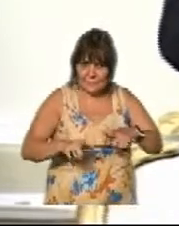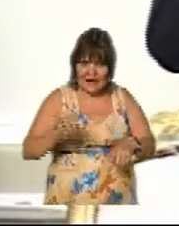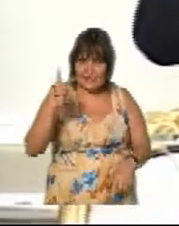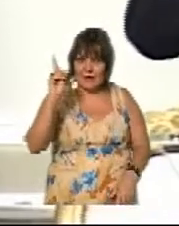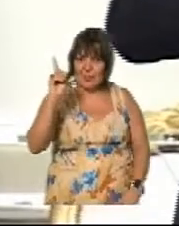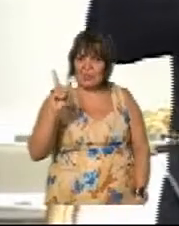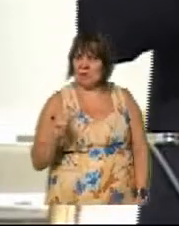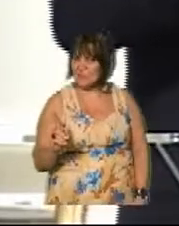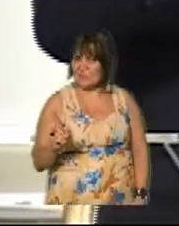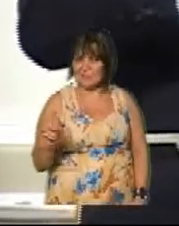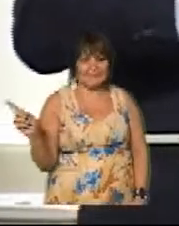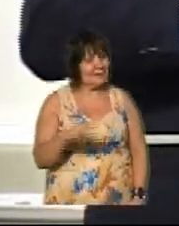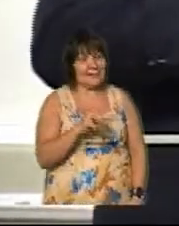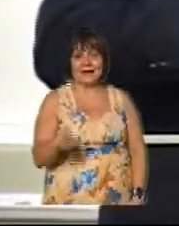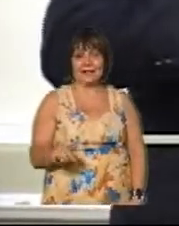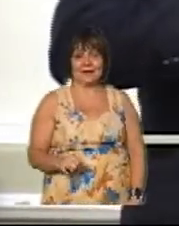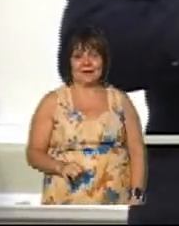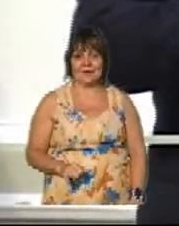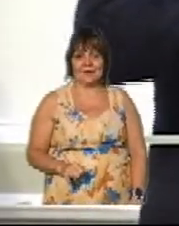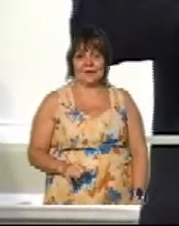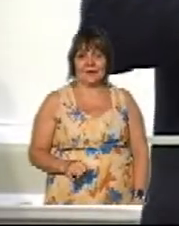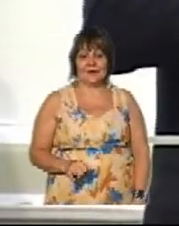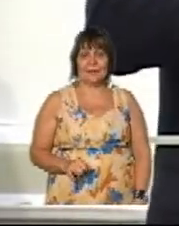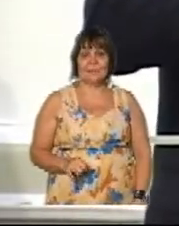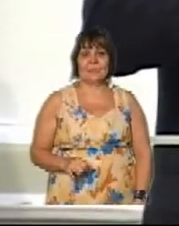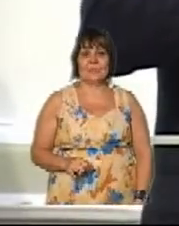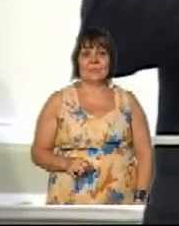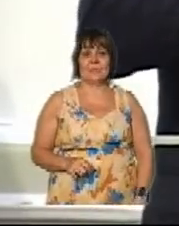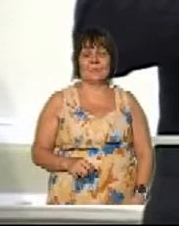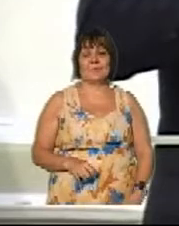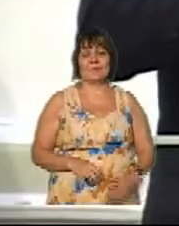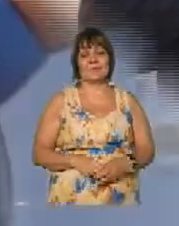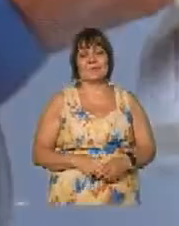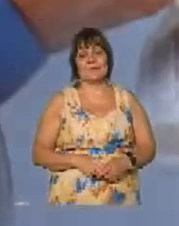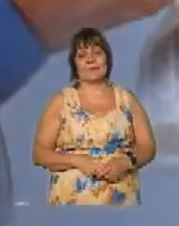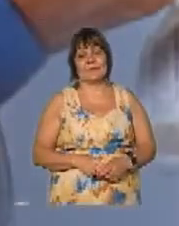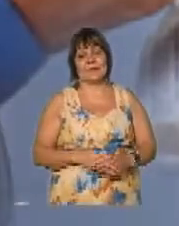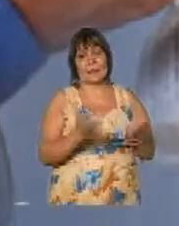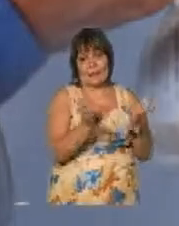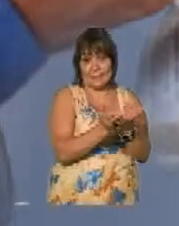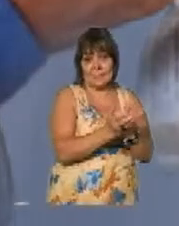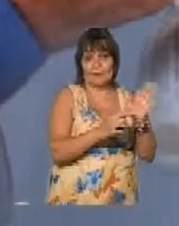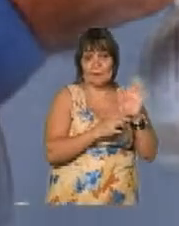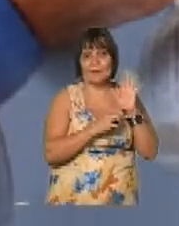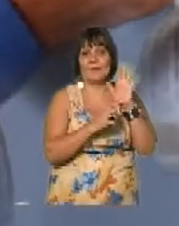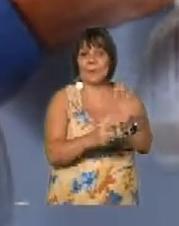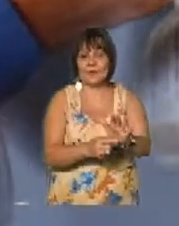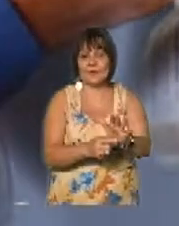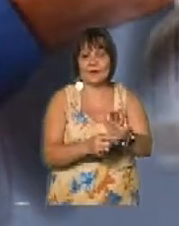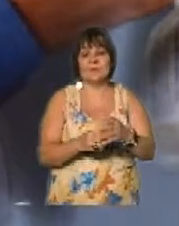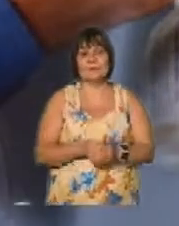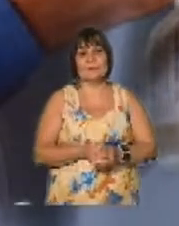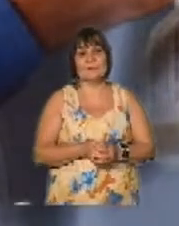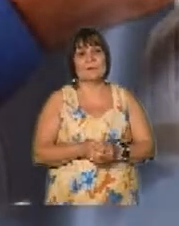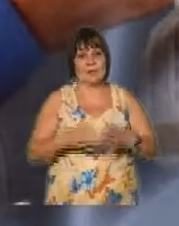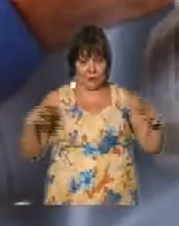Você não está seguindo um mito. Segunda de Pedro 2:1, diz a palavra do Senhor: assim como no meio do povo